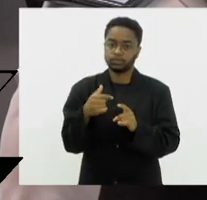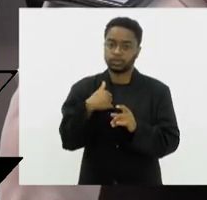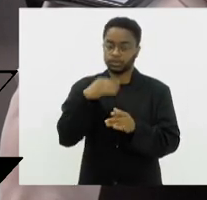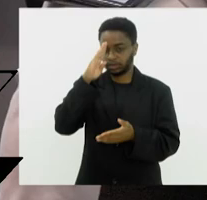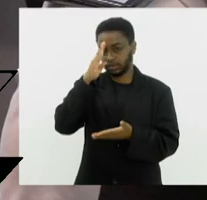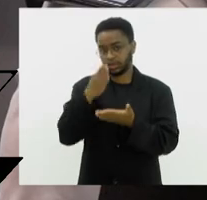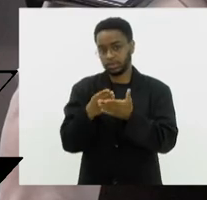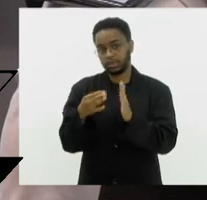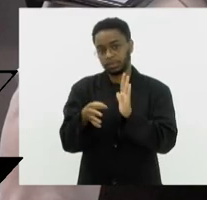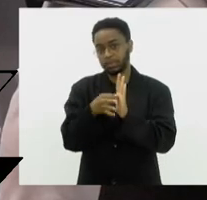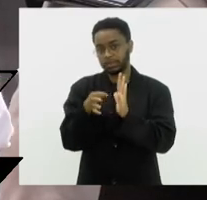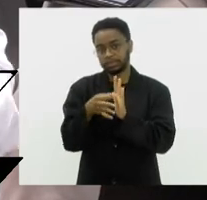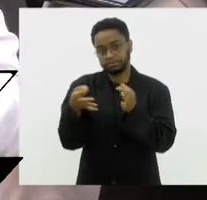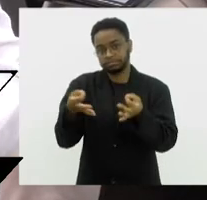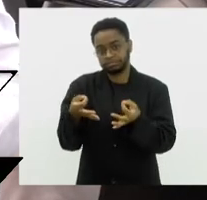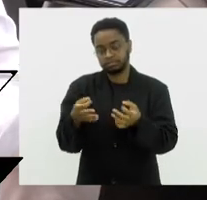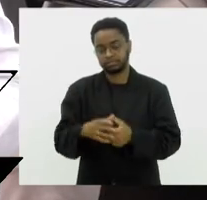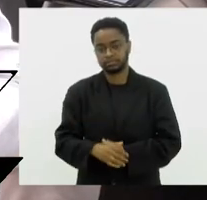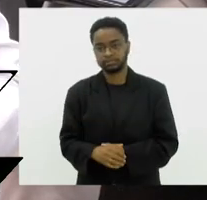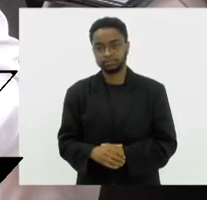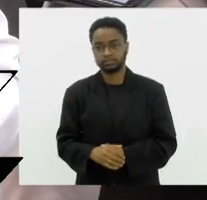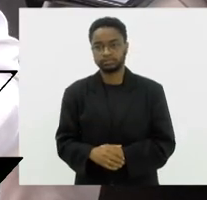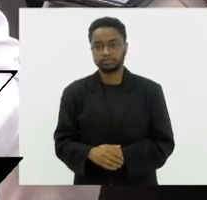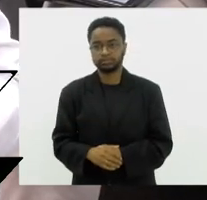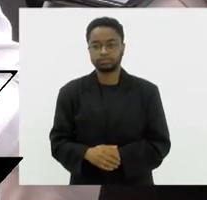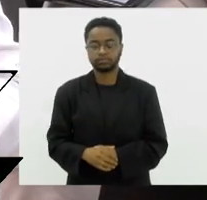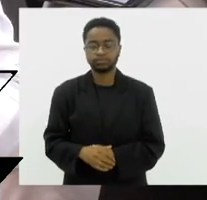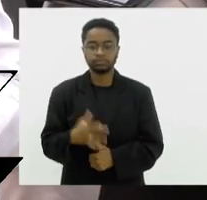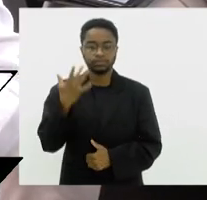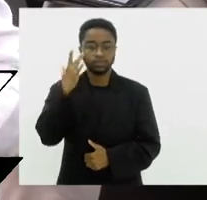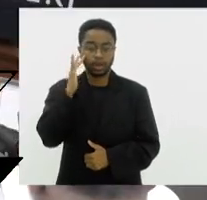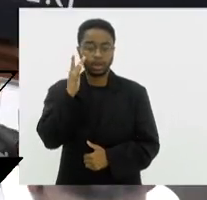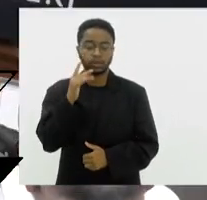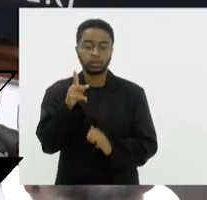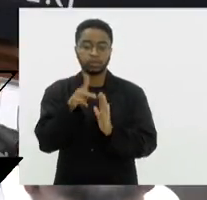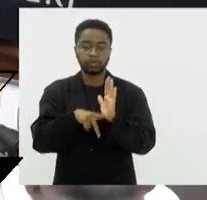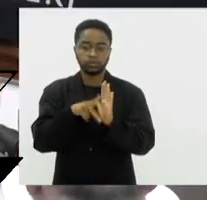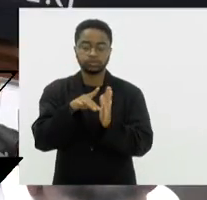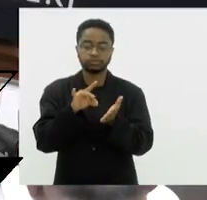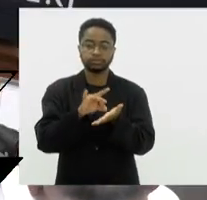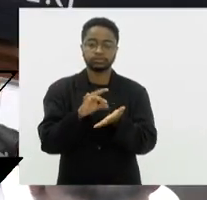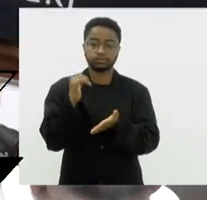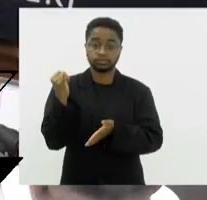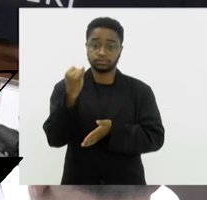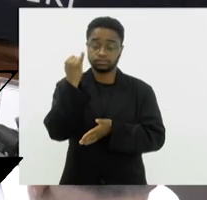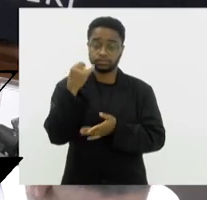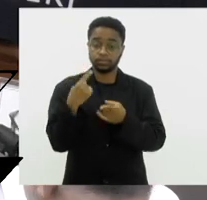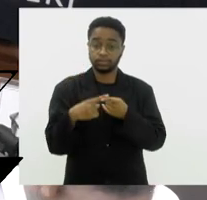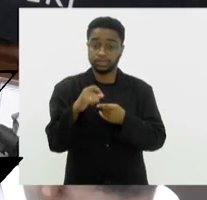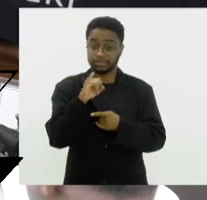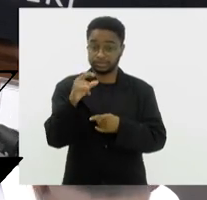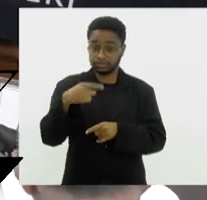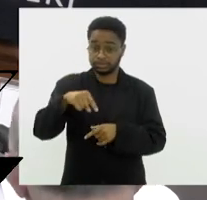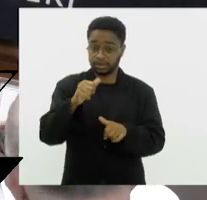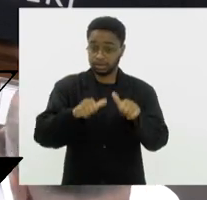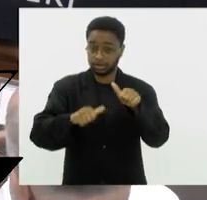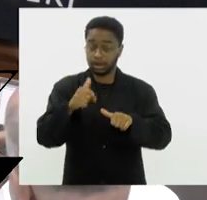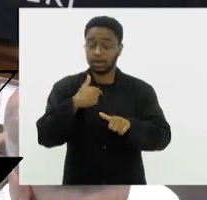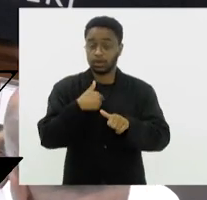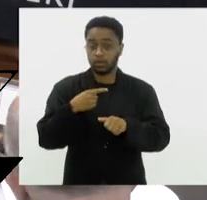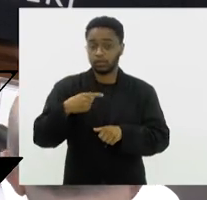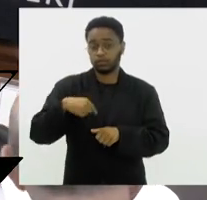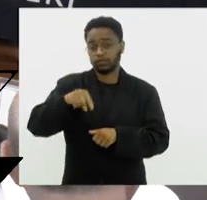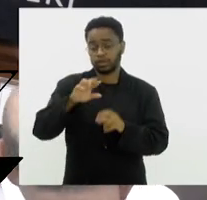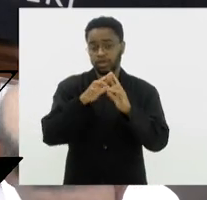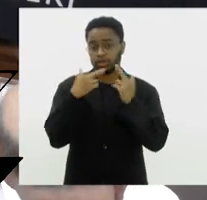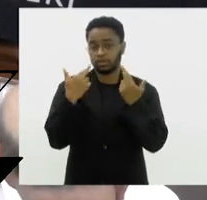então acatou fica aperfeiçoado. Eu acho que o projeto é tão importante, deputado, se eu ver aqui. Eu fui a uma reunião sobre esse tema aqui na Alerj.